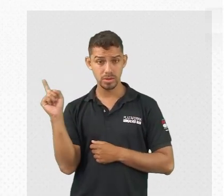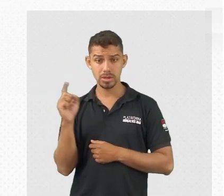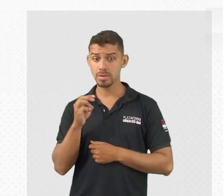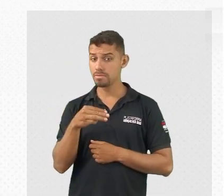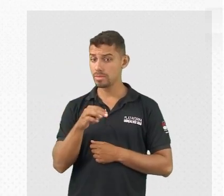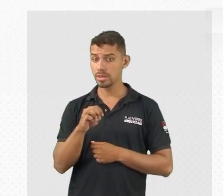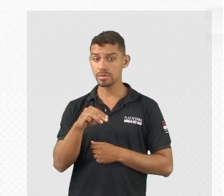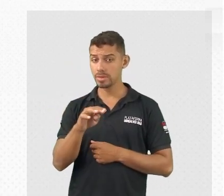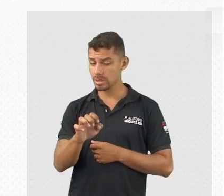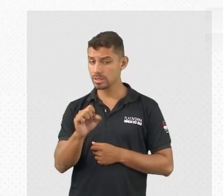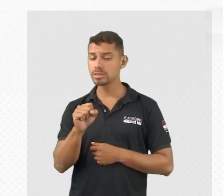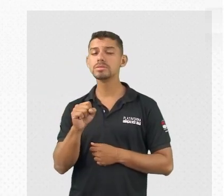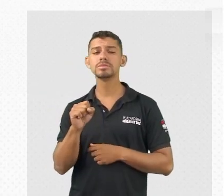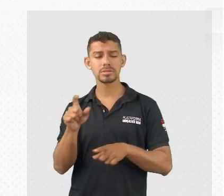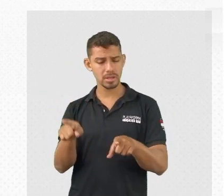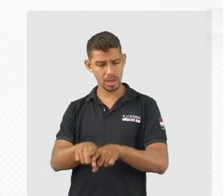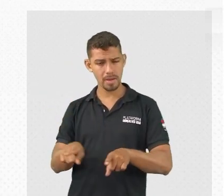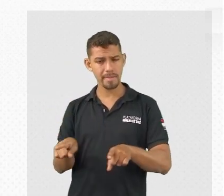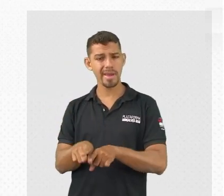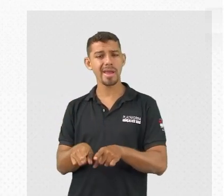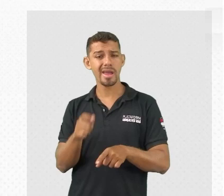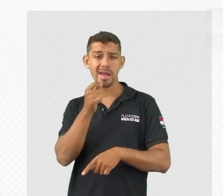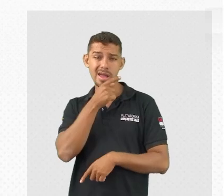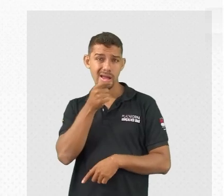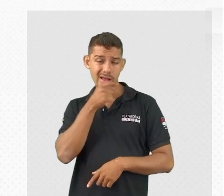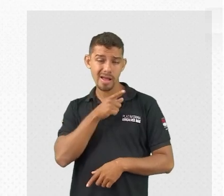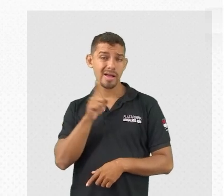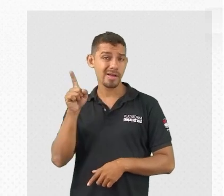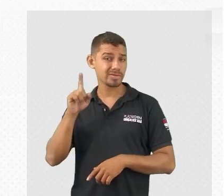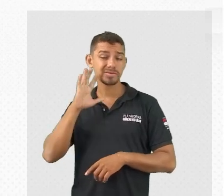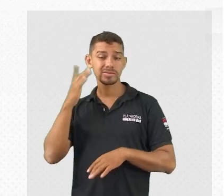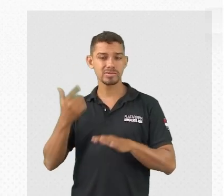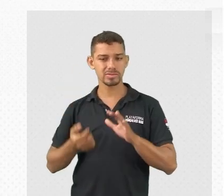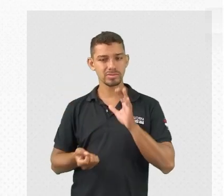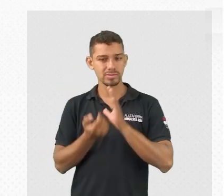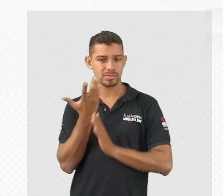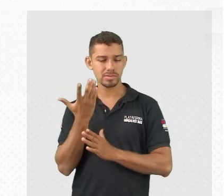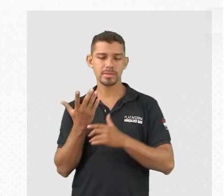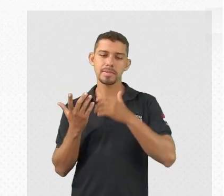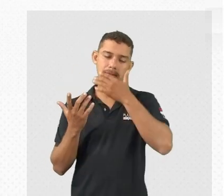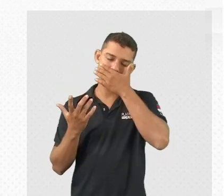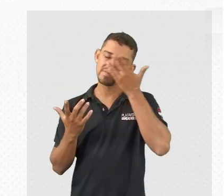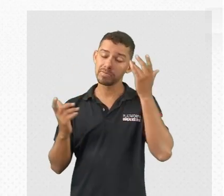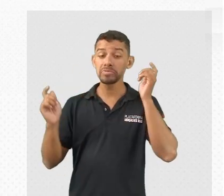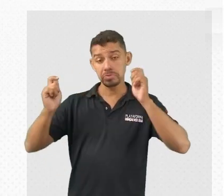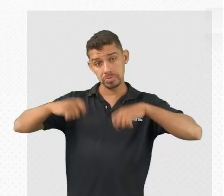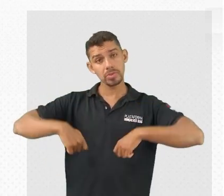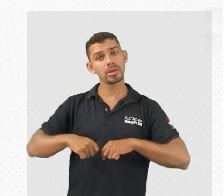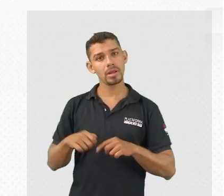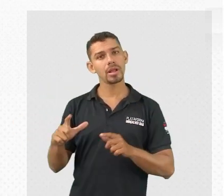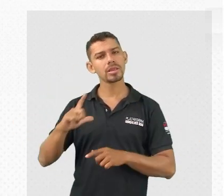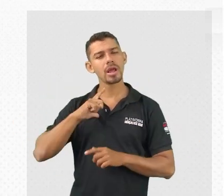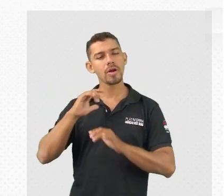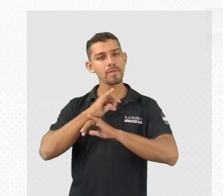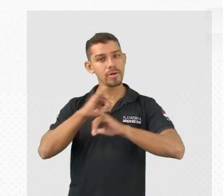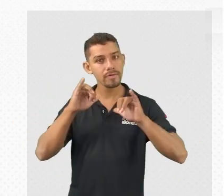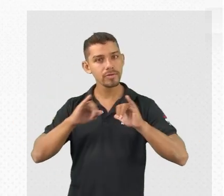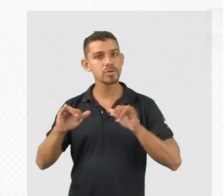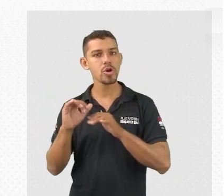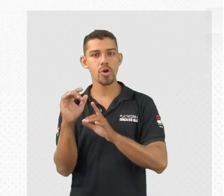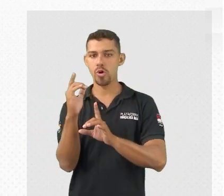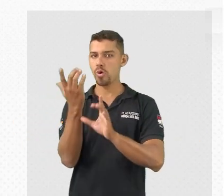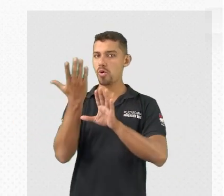memes também, dependendo de como eles são produzidos, eles podem ter como informação